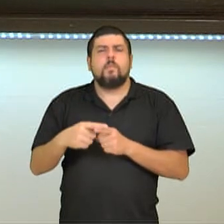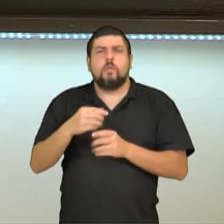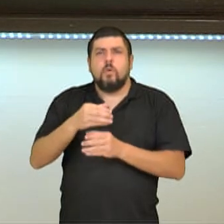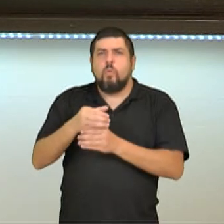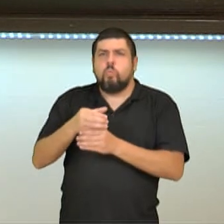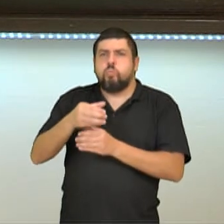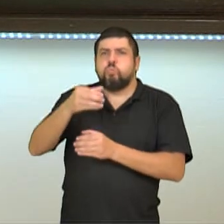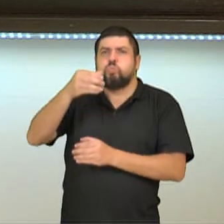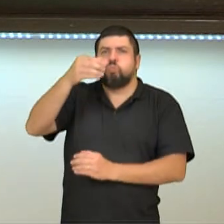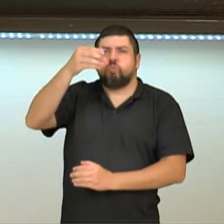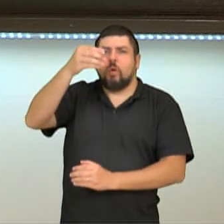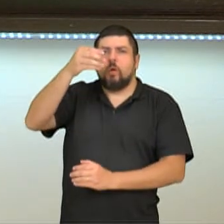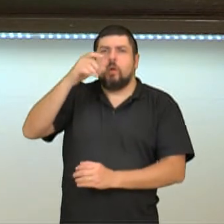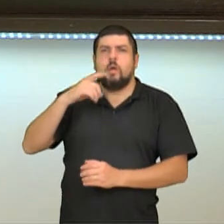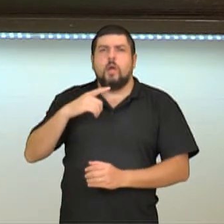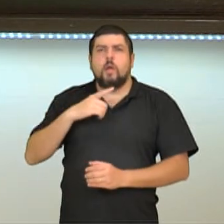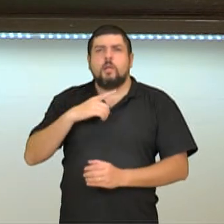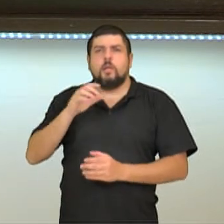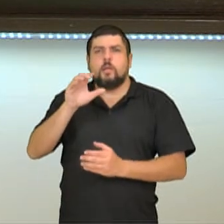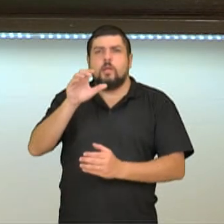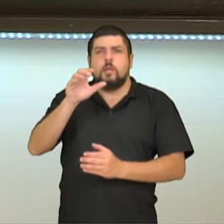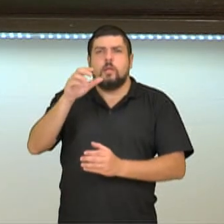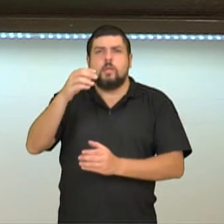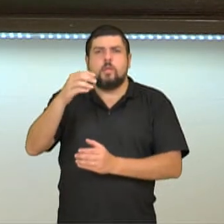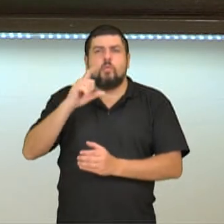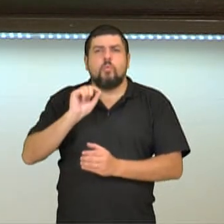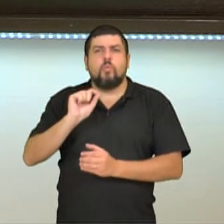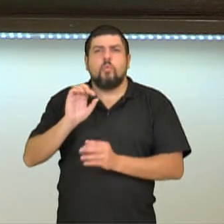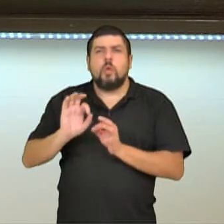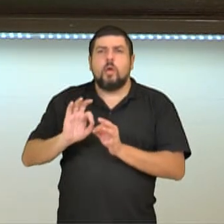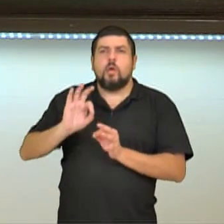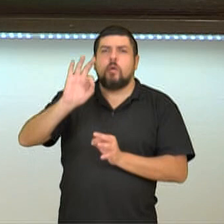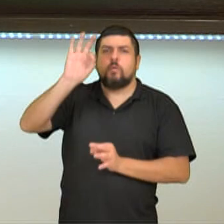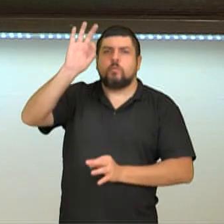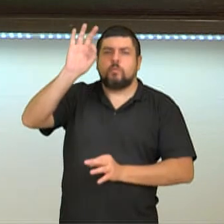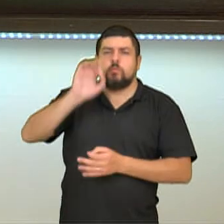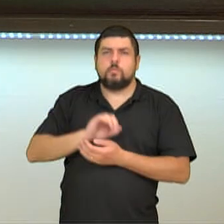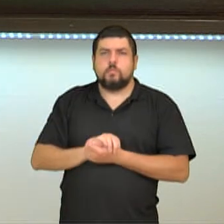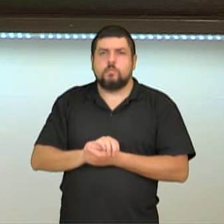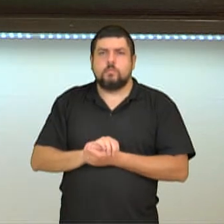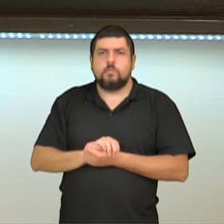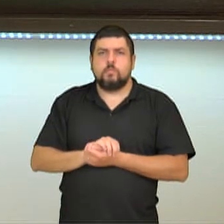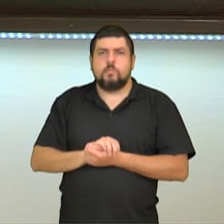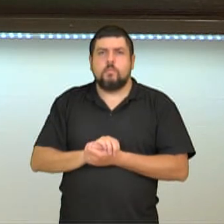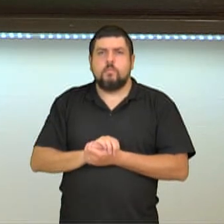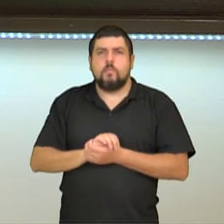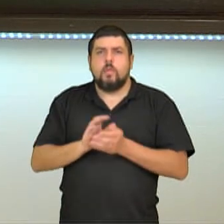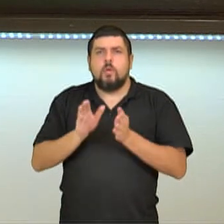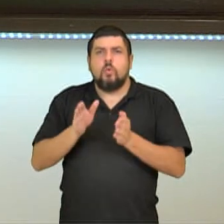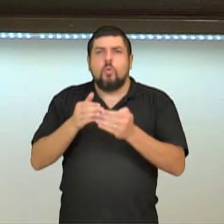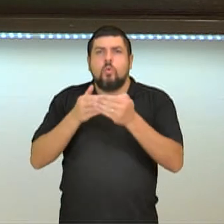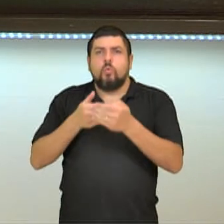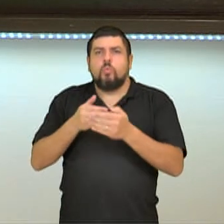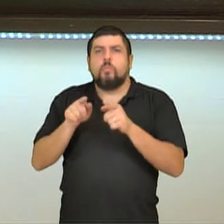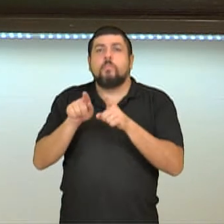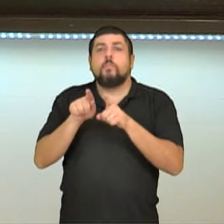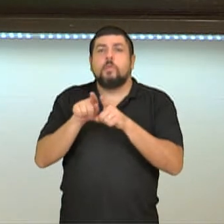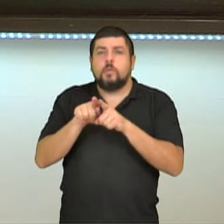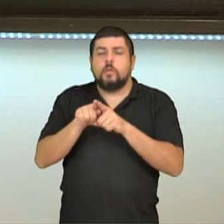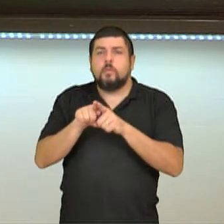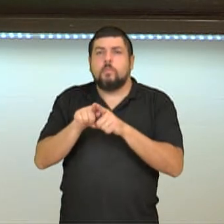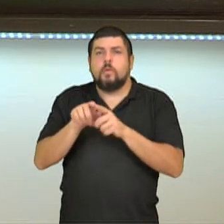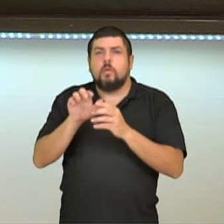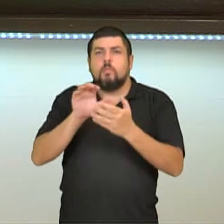terceira dimensão. Qual é a terceira dimensão? A altura, certo? O cubo mágico também me dá uma ideia